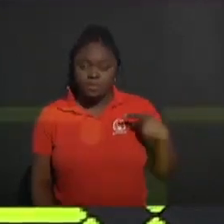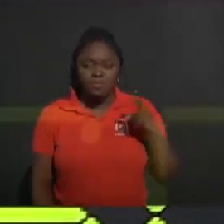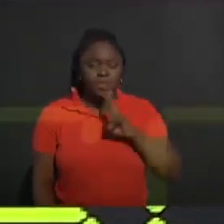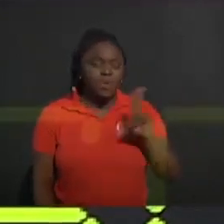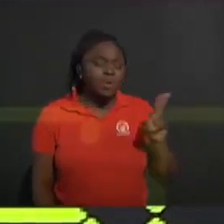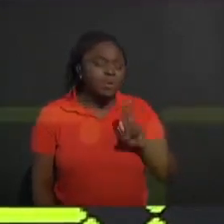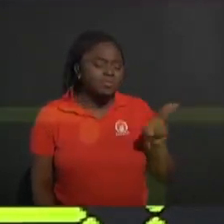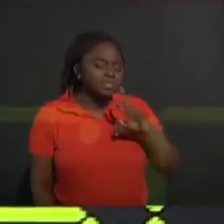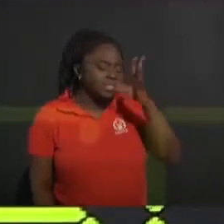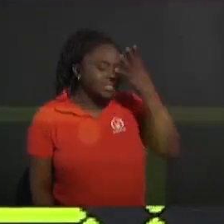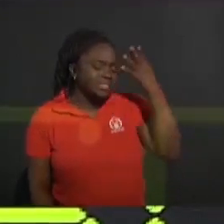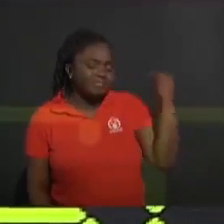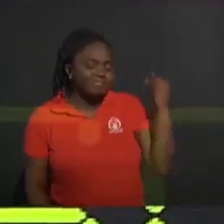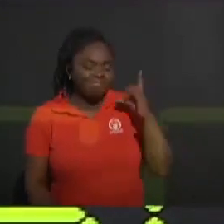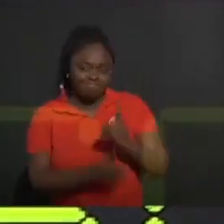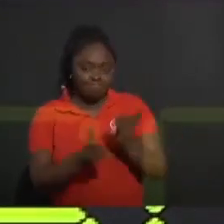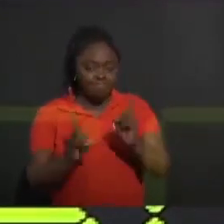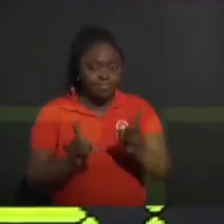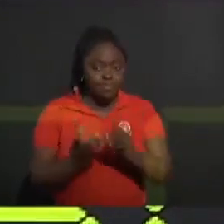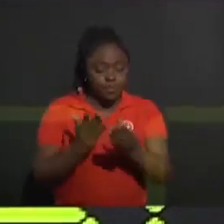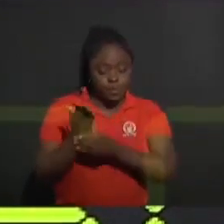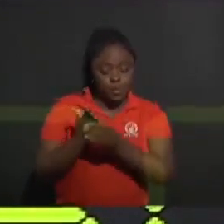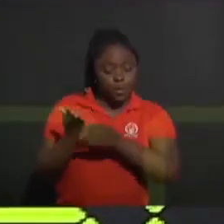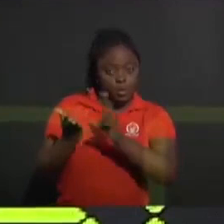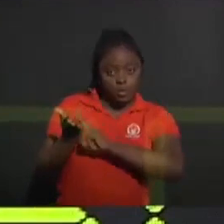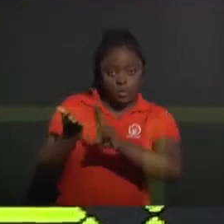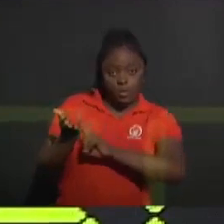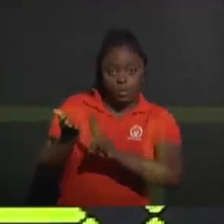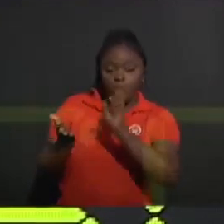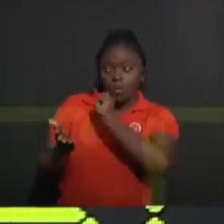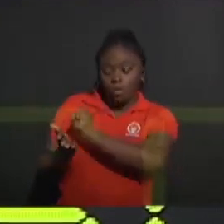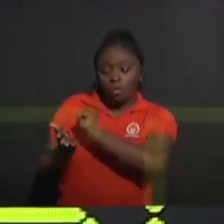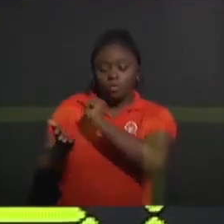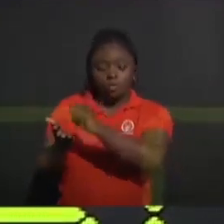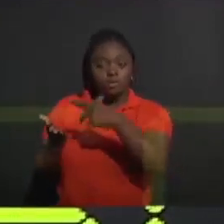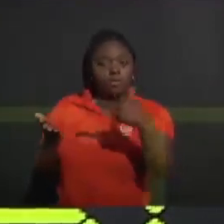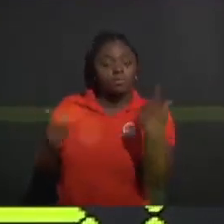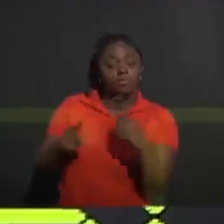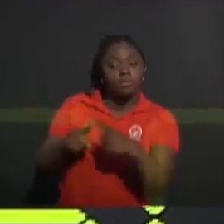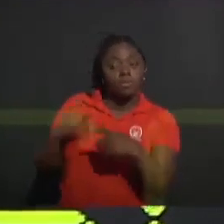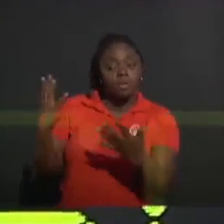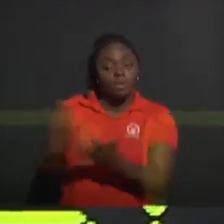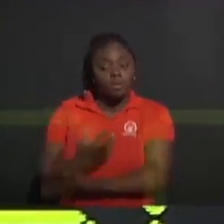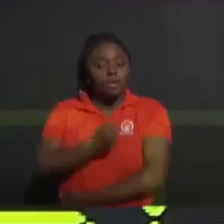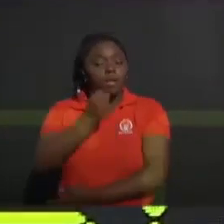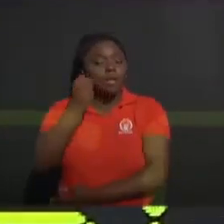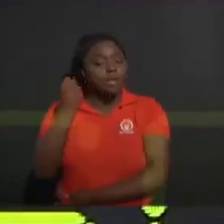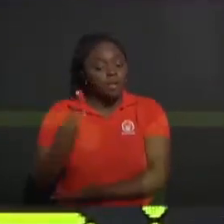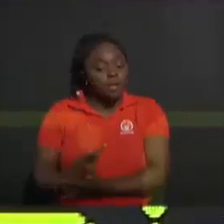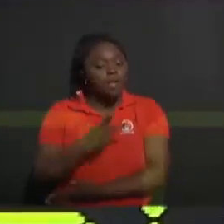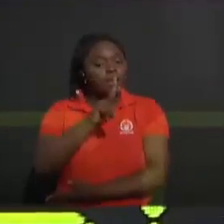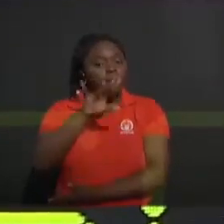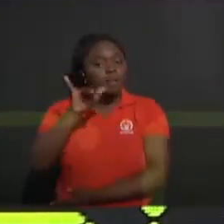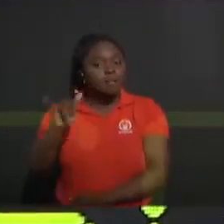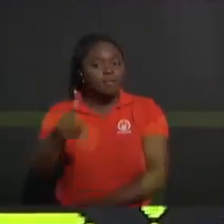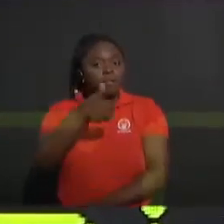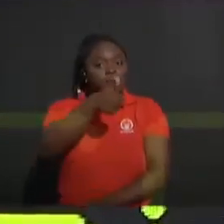esqueci o nome, não estou achando o nome dele aqui, ele escreveu um livro, 88 razões porque o arrebatamento acontecerá em